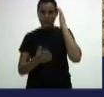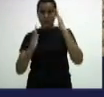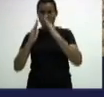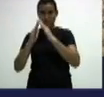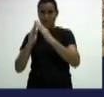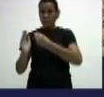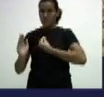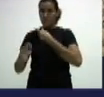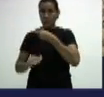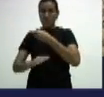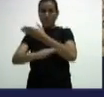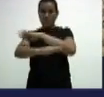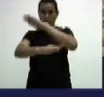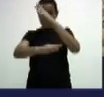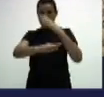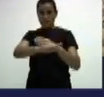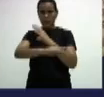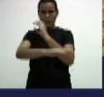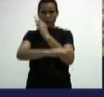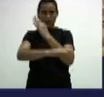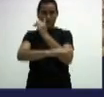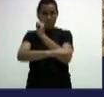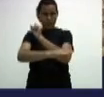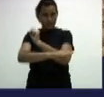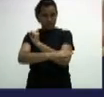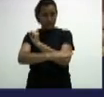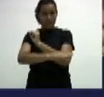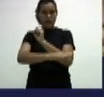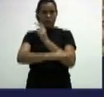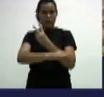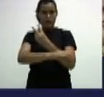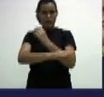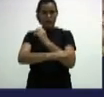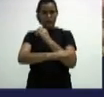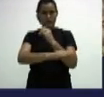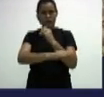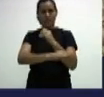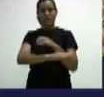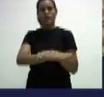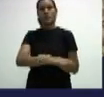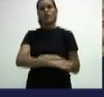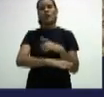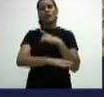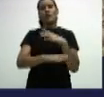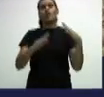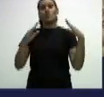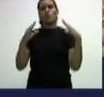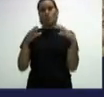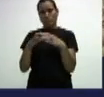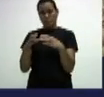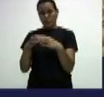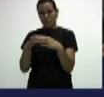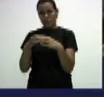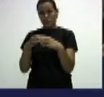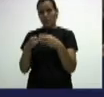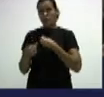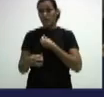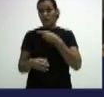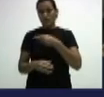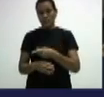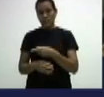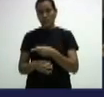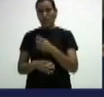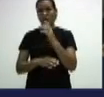Cota 200, porque temos o nosso grupo... está instalado no bairro da Fabril.